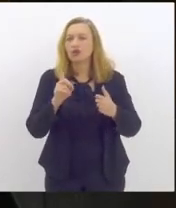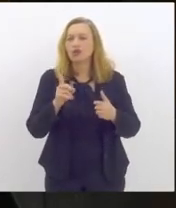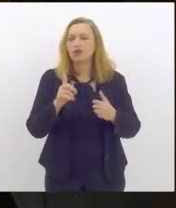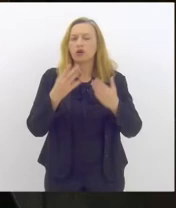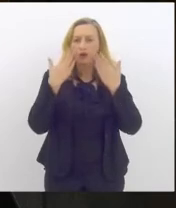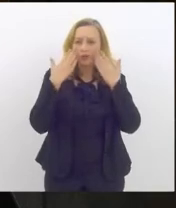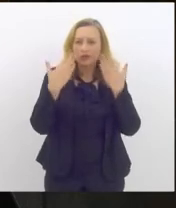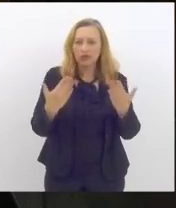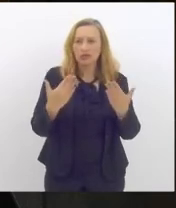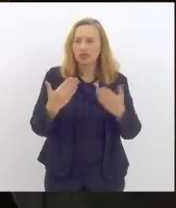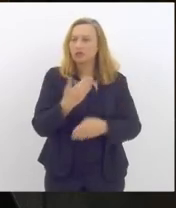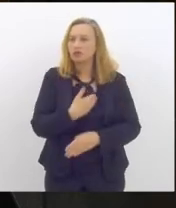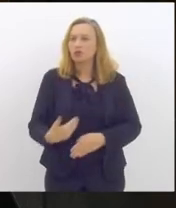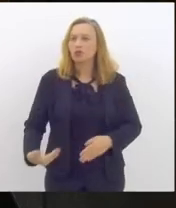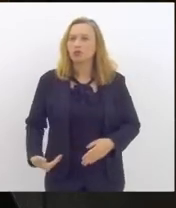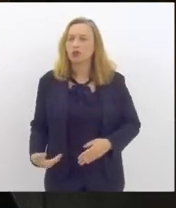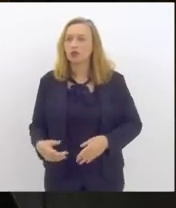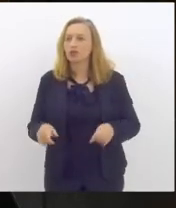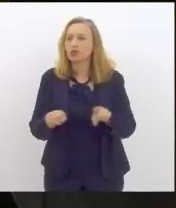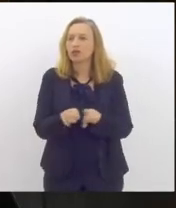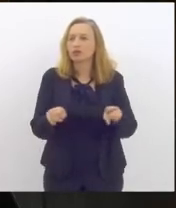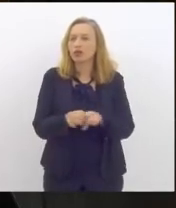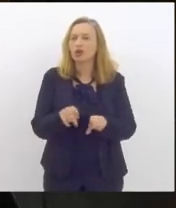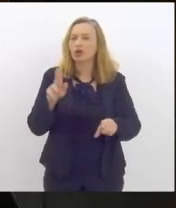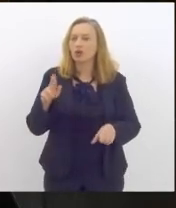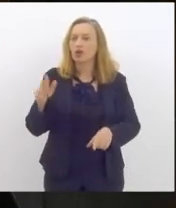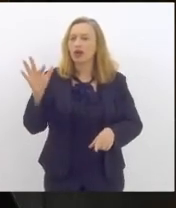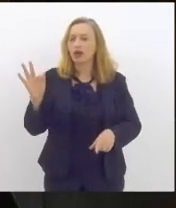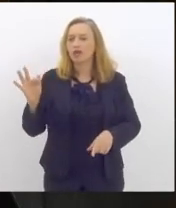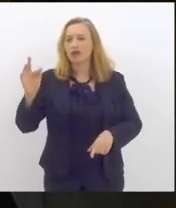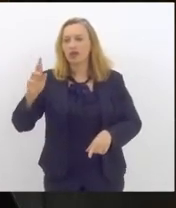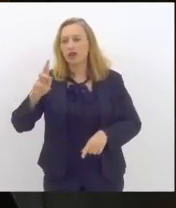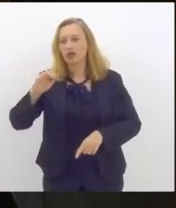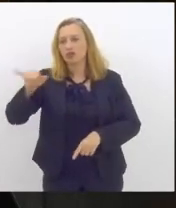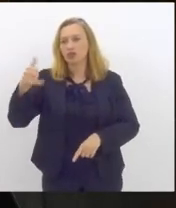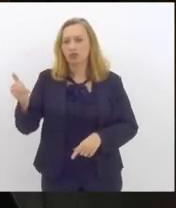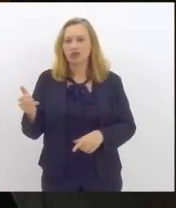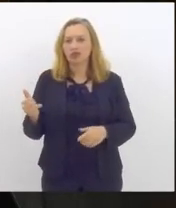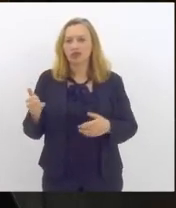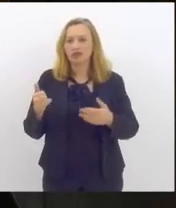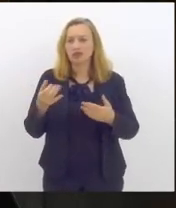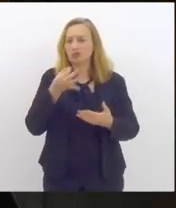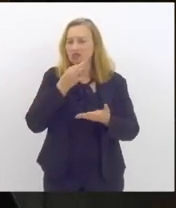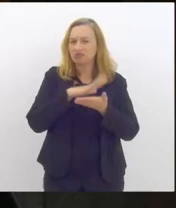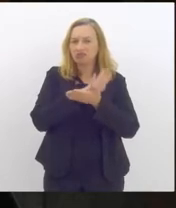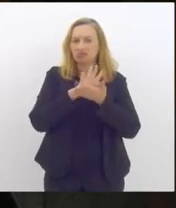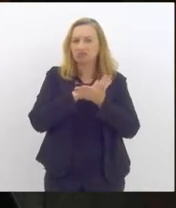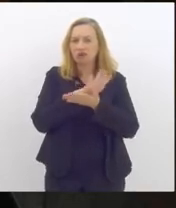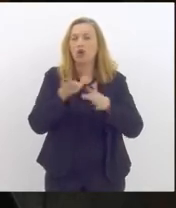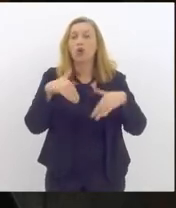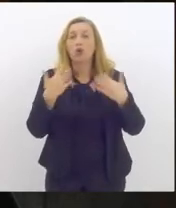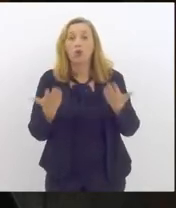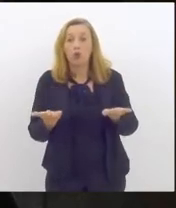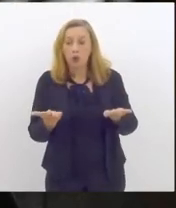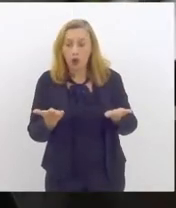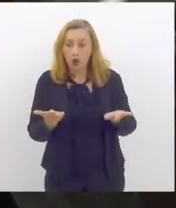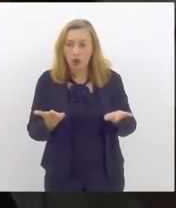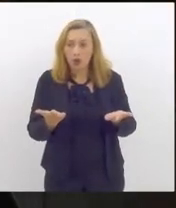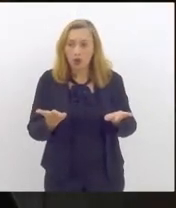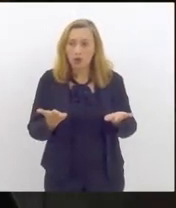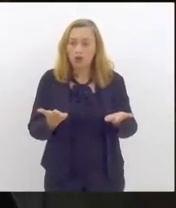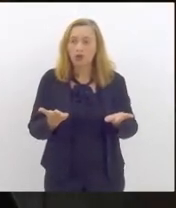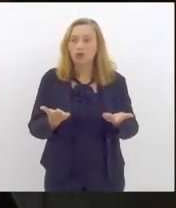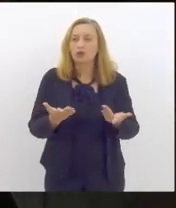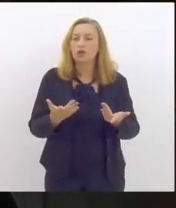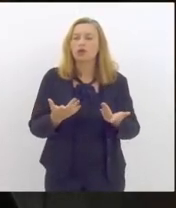apresentado por parte do governo nem da UFRJ nenhum pressuposto Qual é a estimativa que o